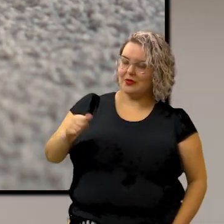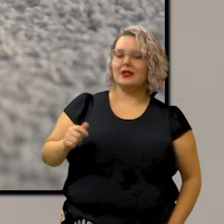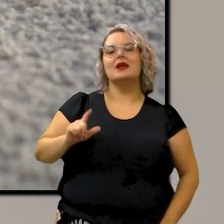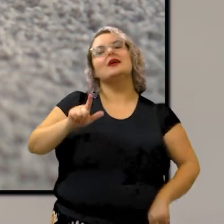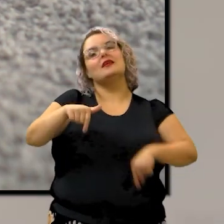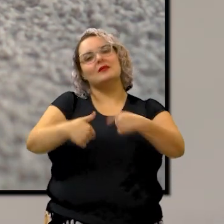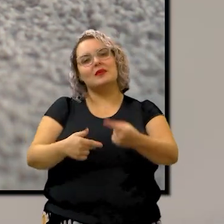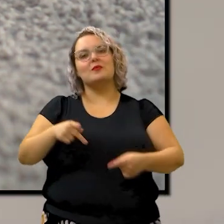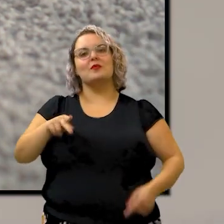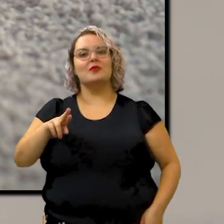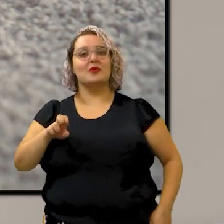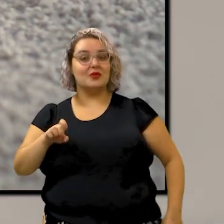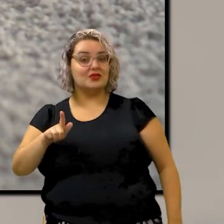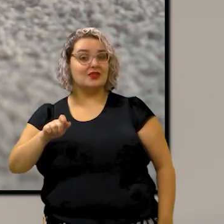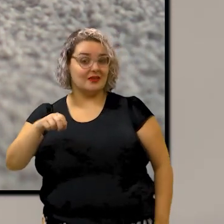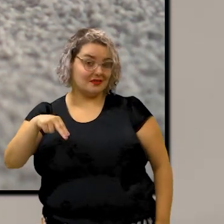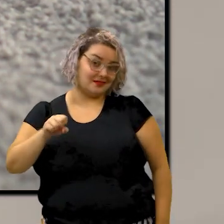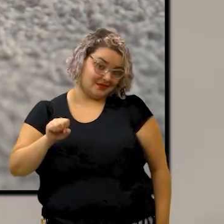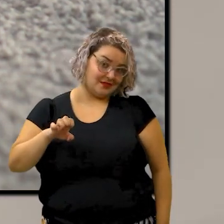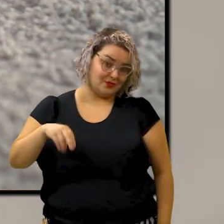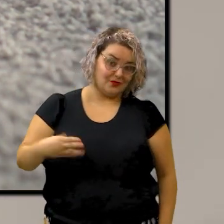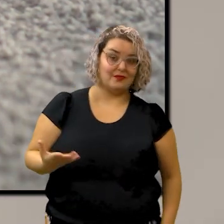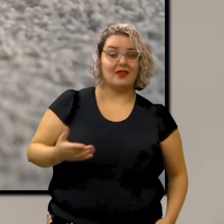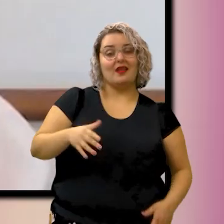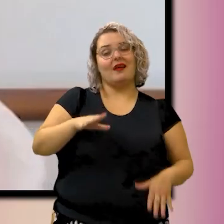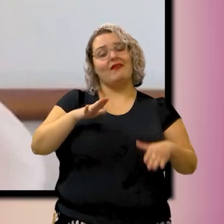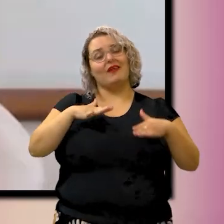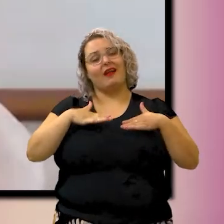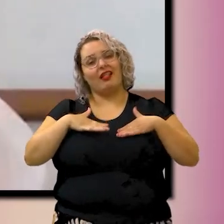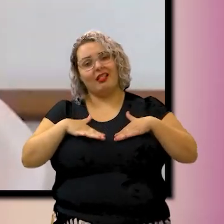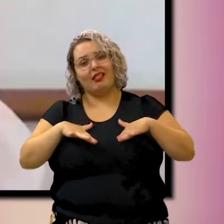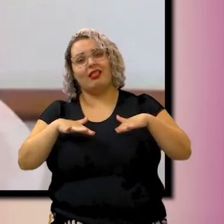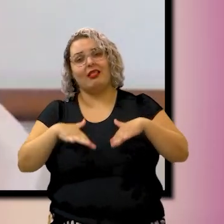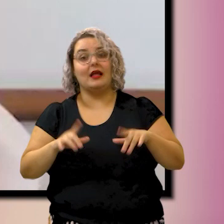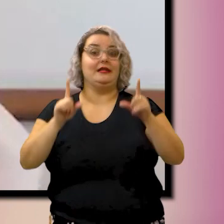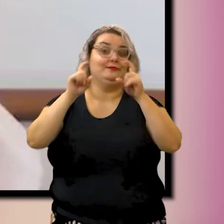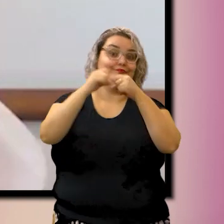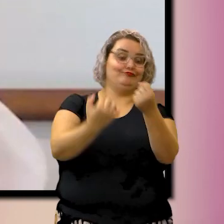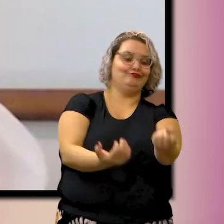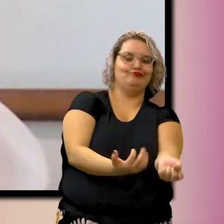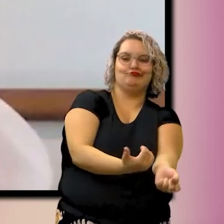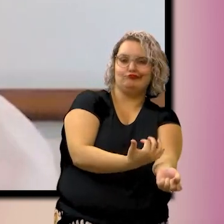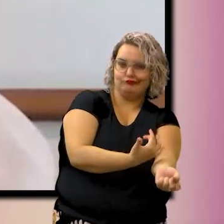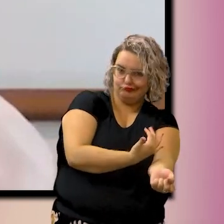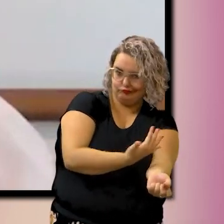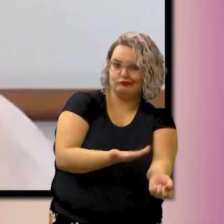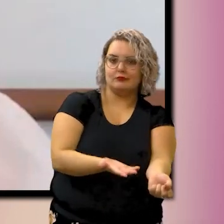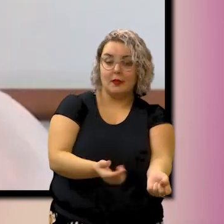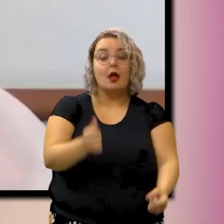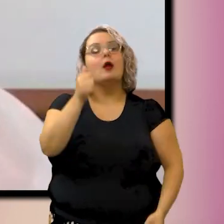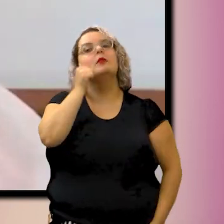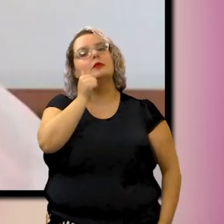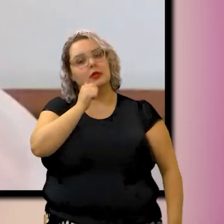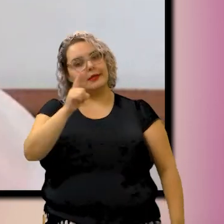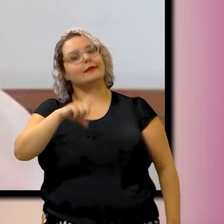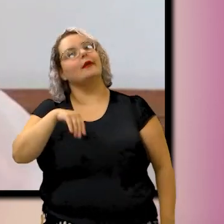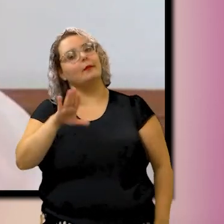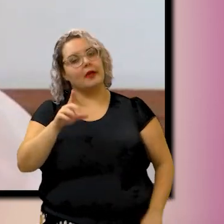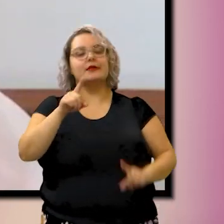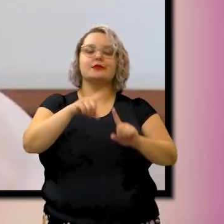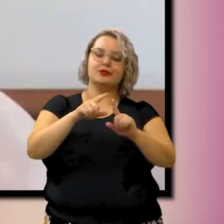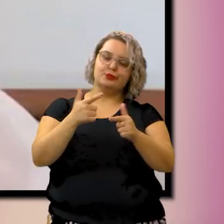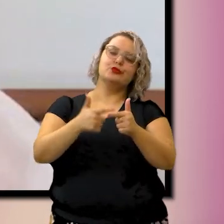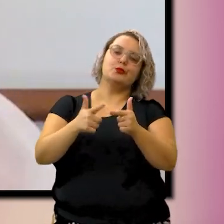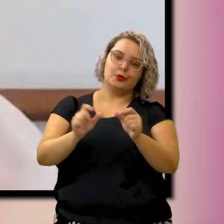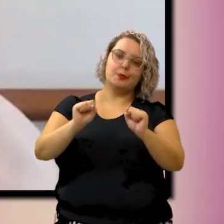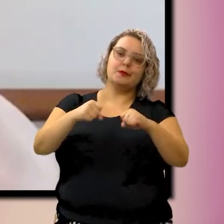da veia faz a veia trabalhar de uma forma um pouco mais lenta, dificultando de novo esse retorno venoso. Então, mulheres têm mais esse tipo